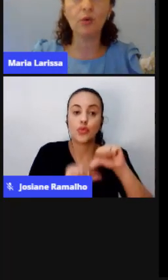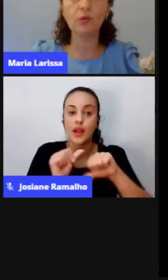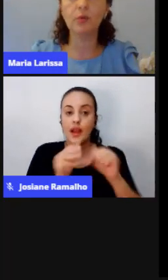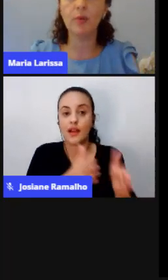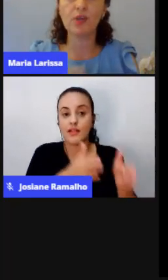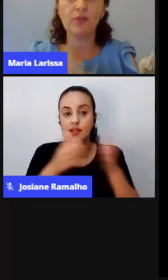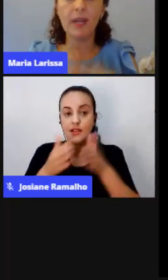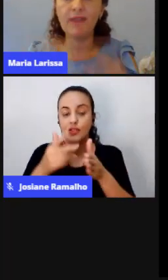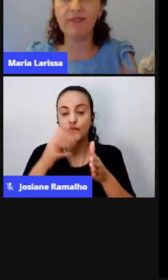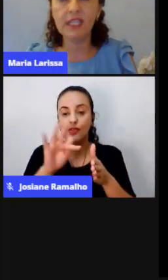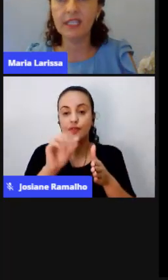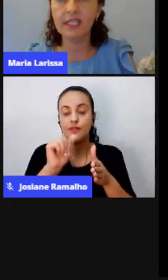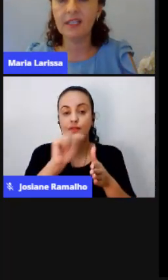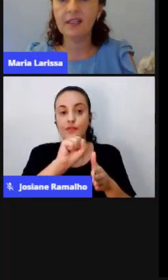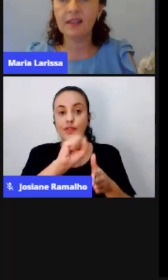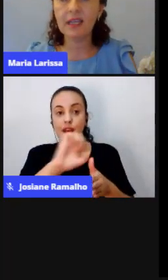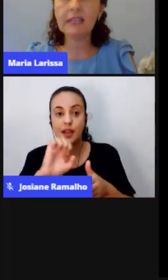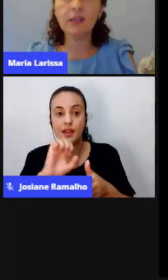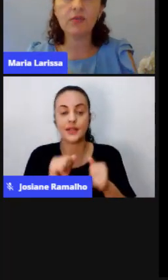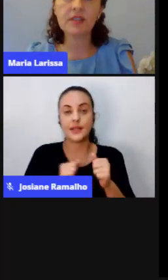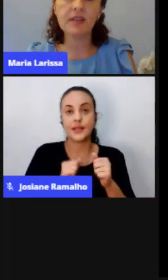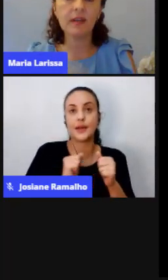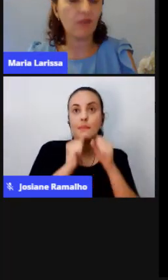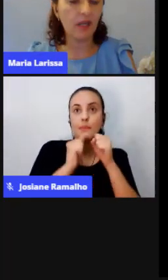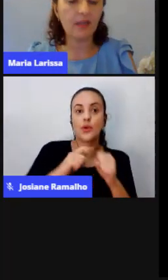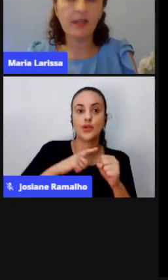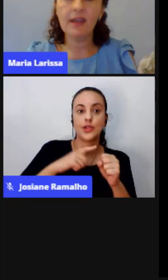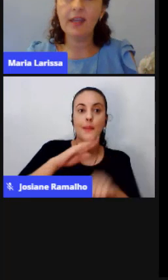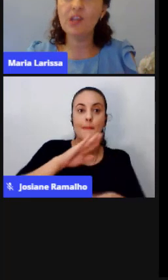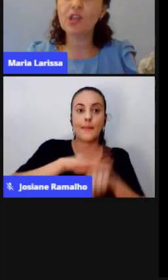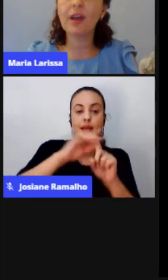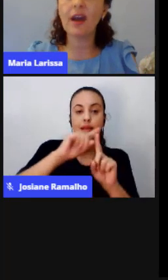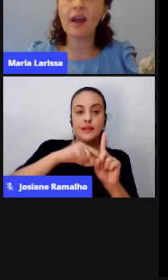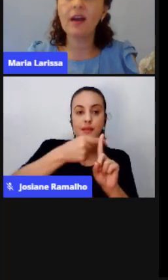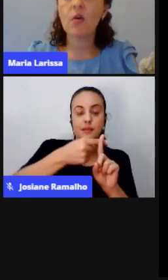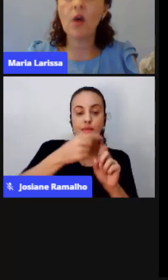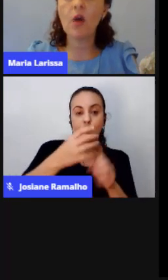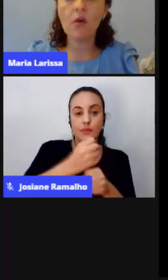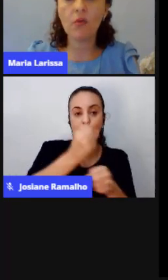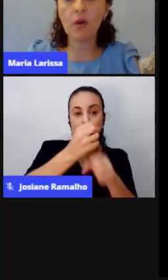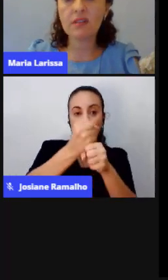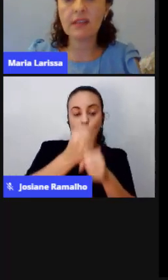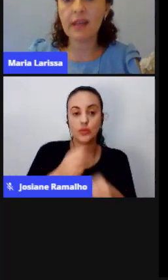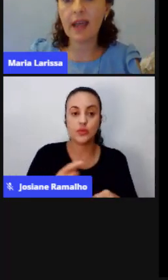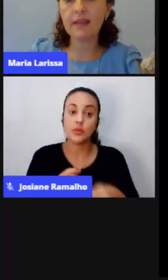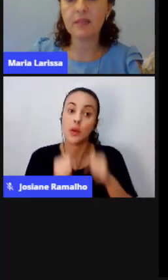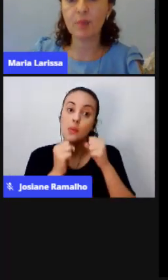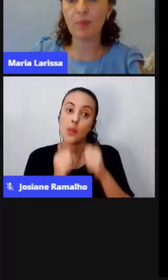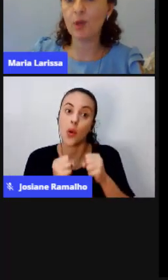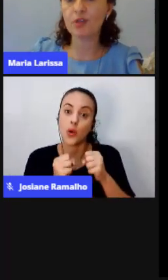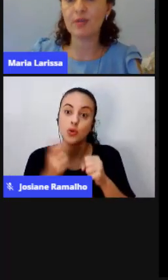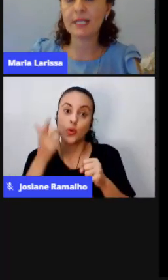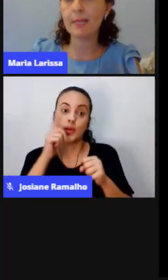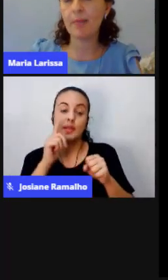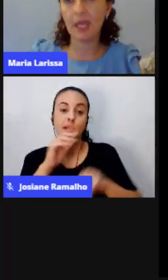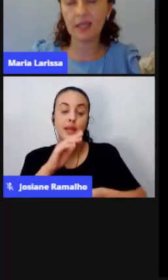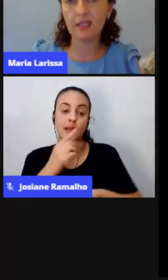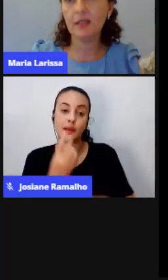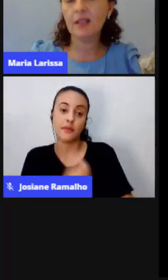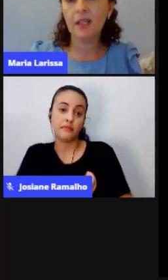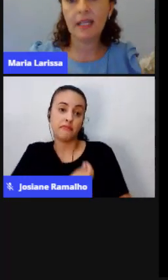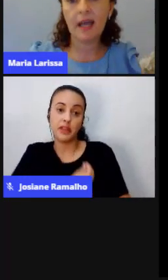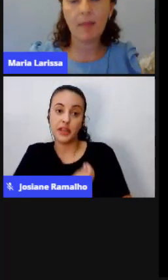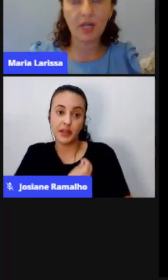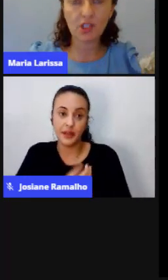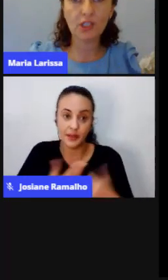um escudo, pode valer vida. Né? Então, você que vai indicar qual será esse propósito, essa